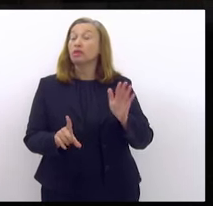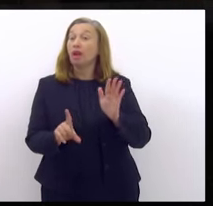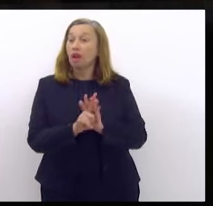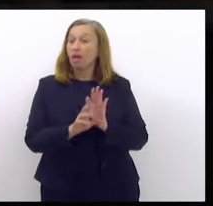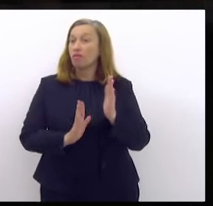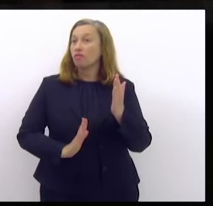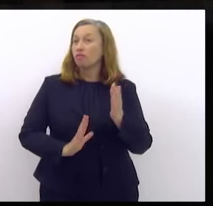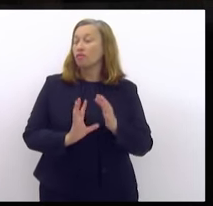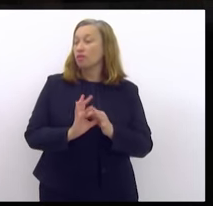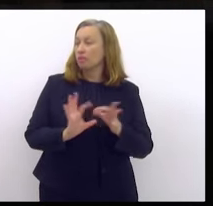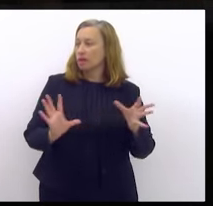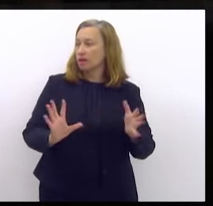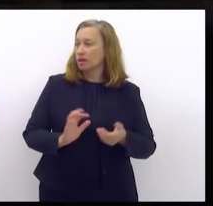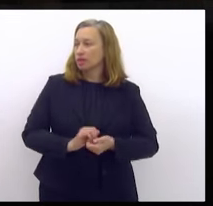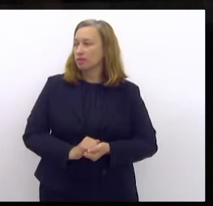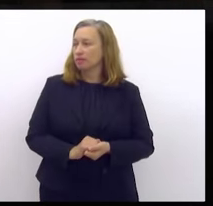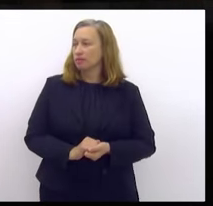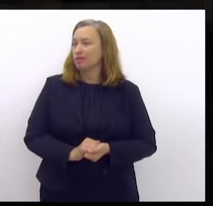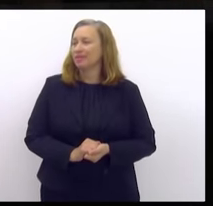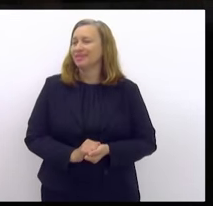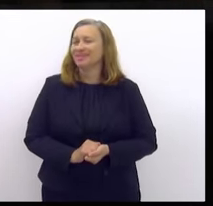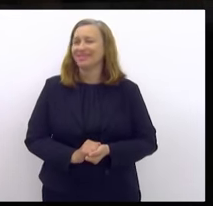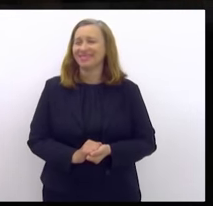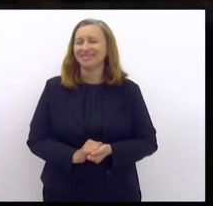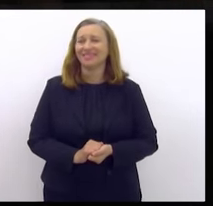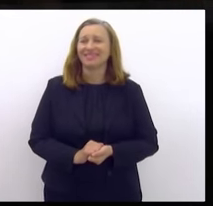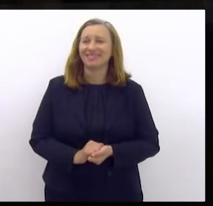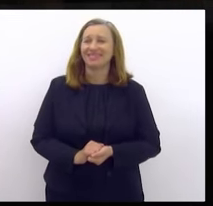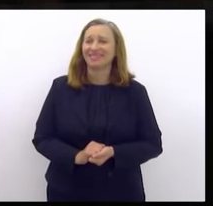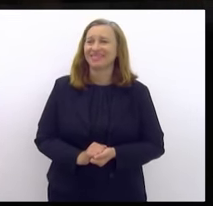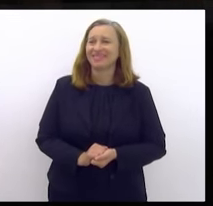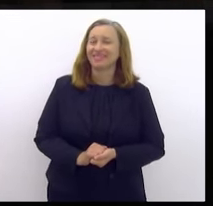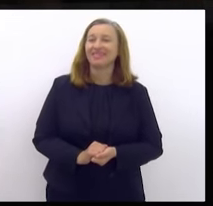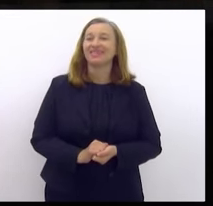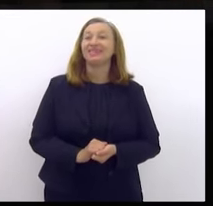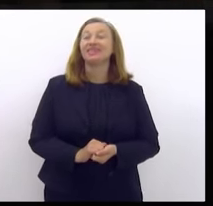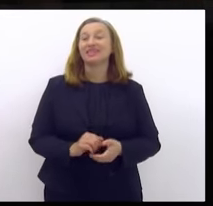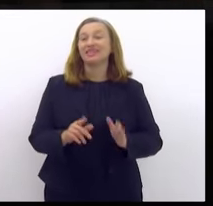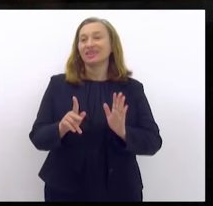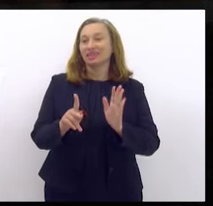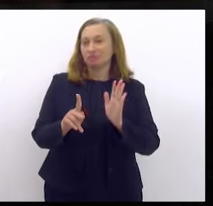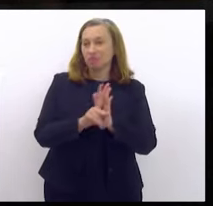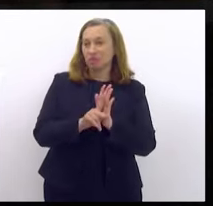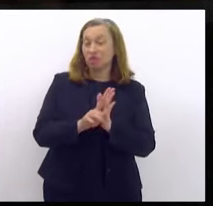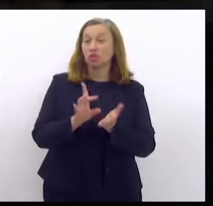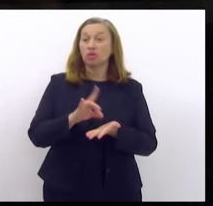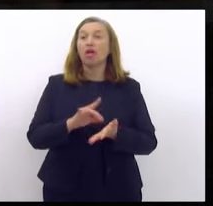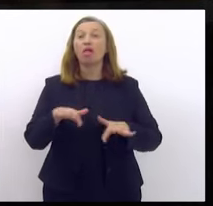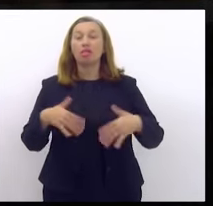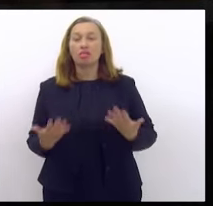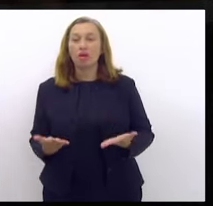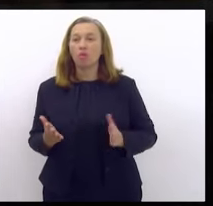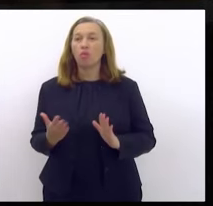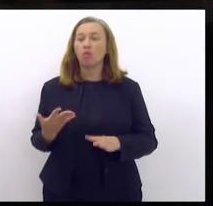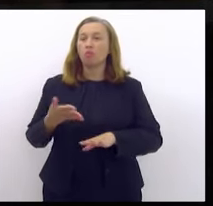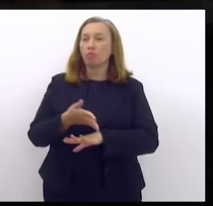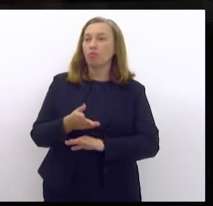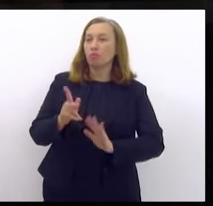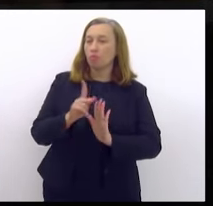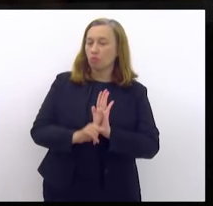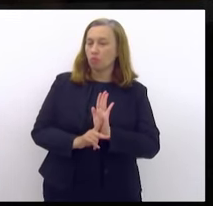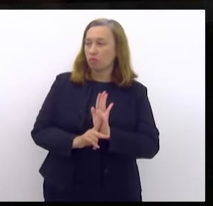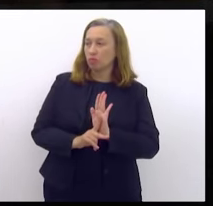promulgada. Também não foi acatada. E devia ter vindo no projeto original. Então, o projeto chegou na casa, é um